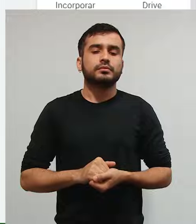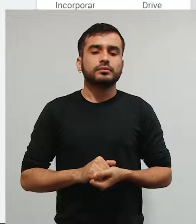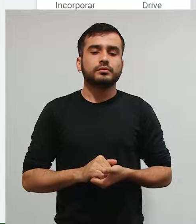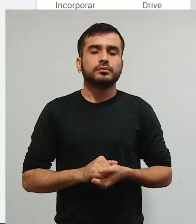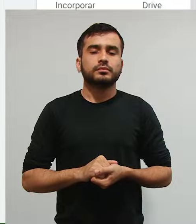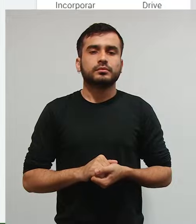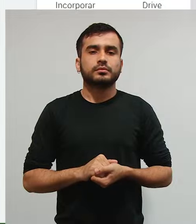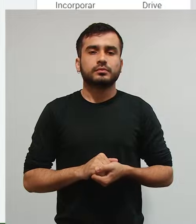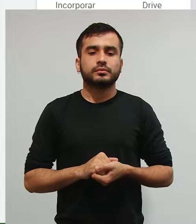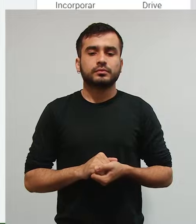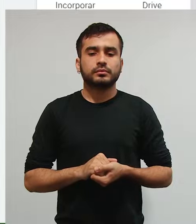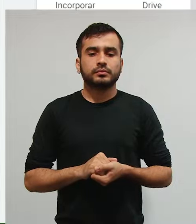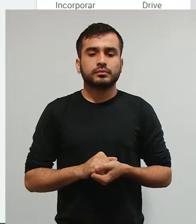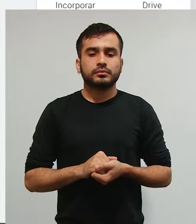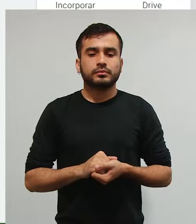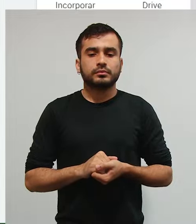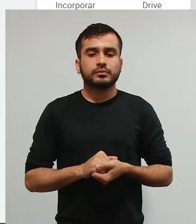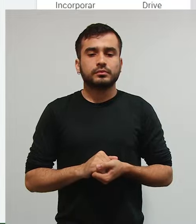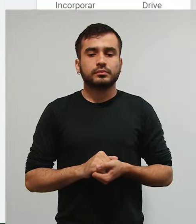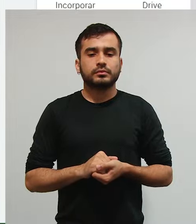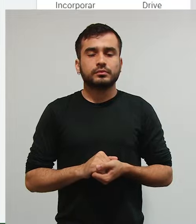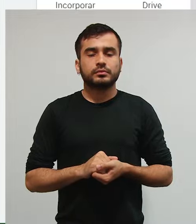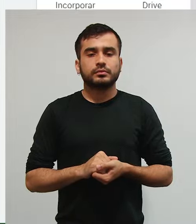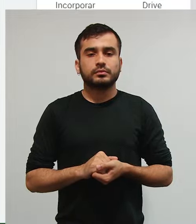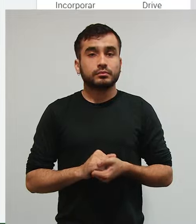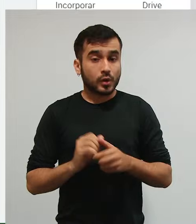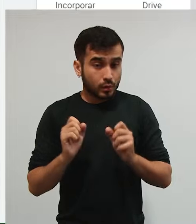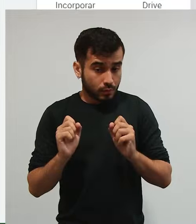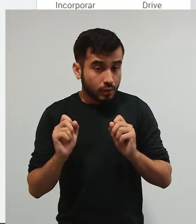o que foi